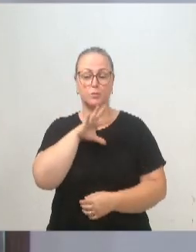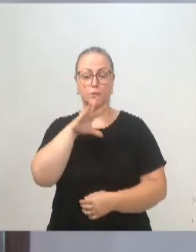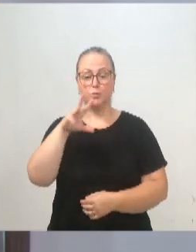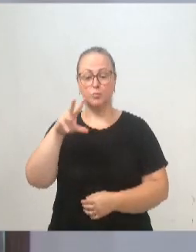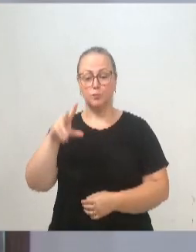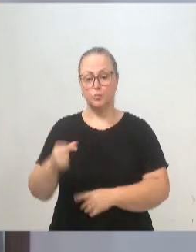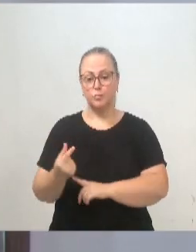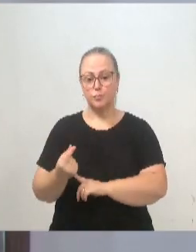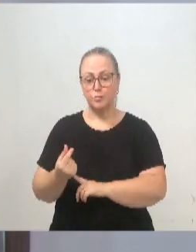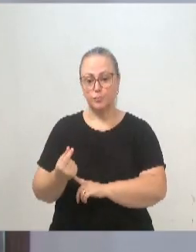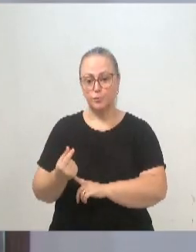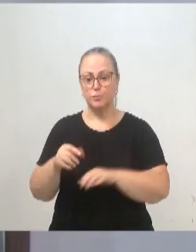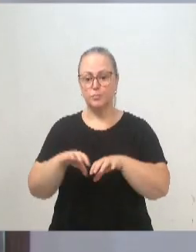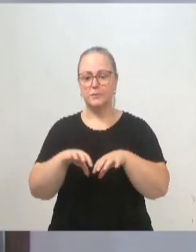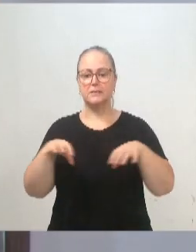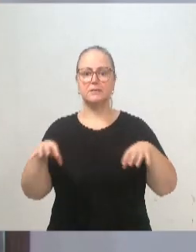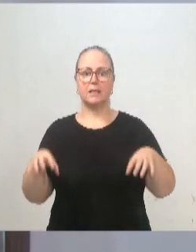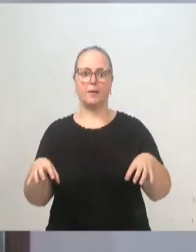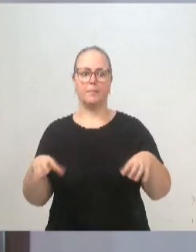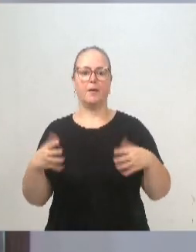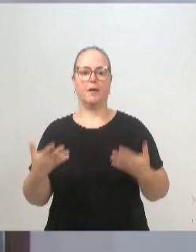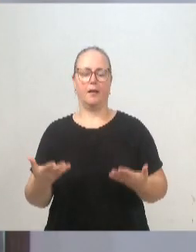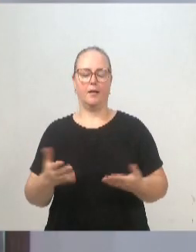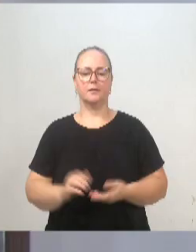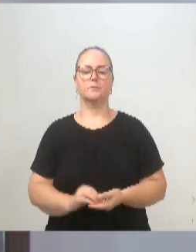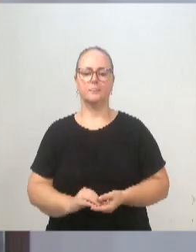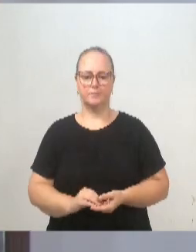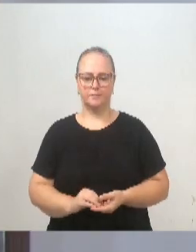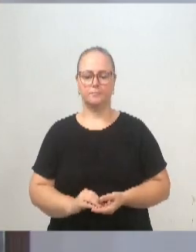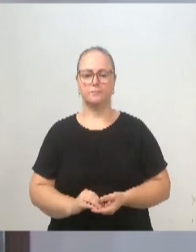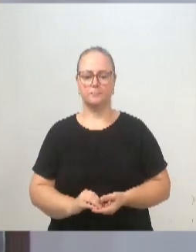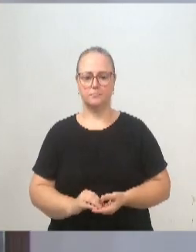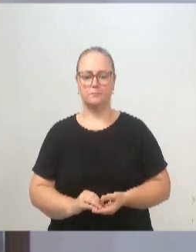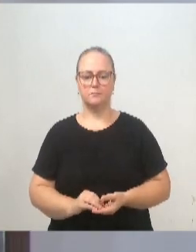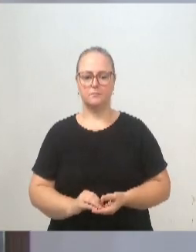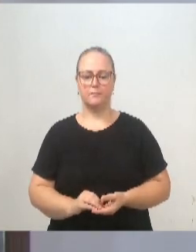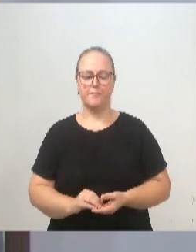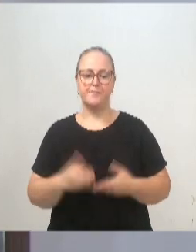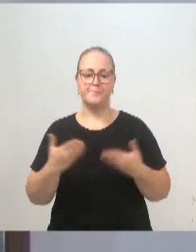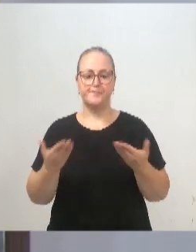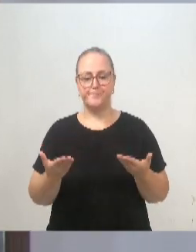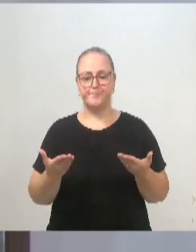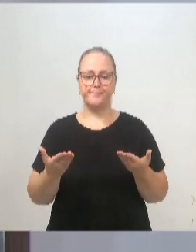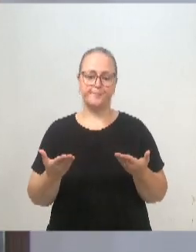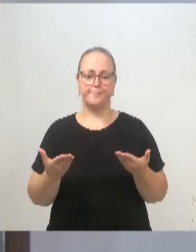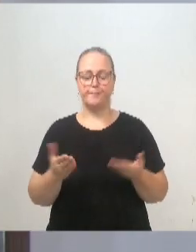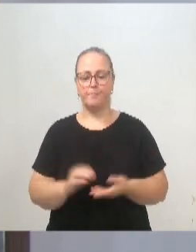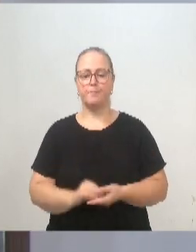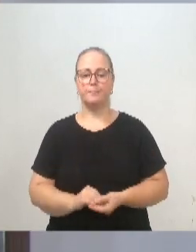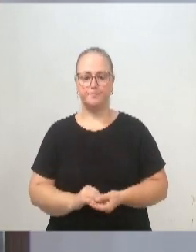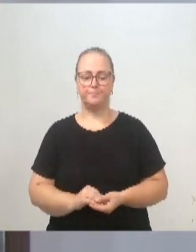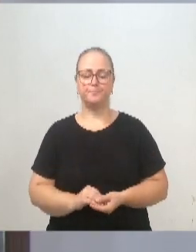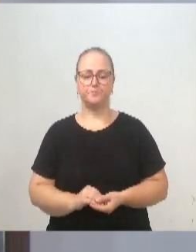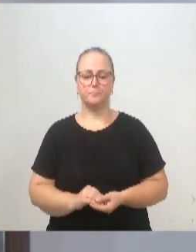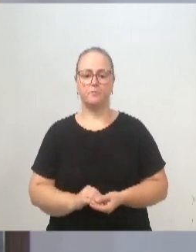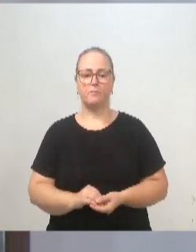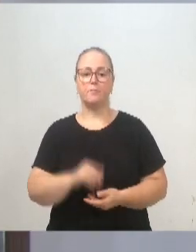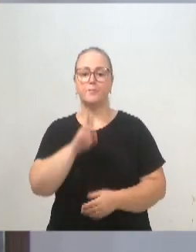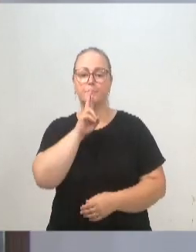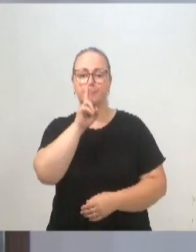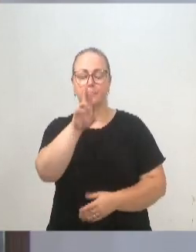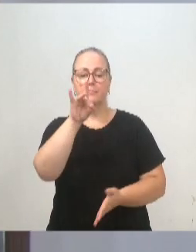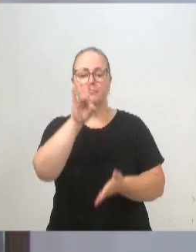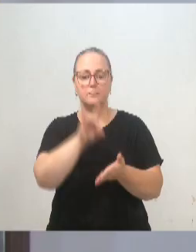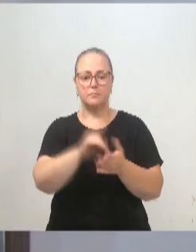sai a parte daquilo que constitucionalmente nós podemos tirar do orçamento. Então, enfim, senhores, respondendo objetivamente,